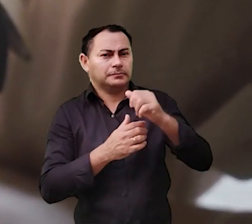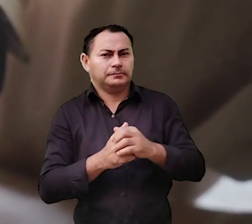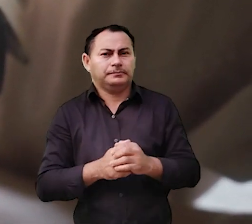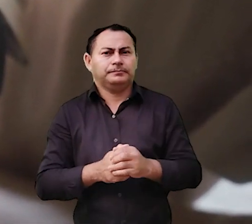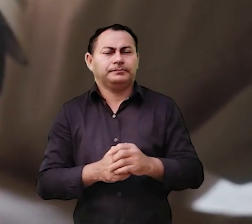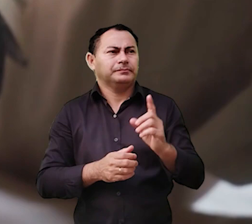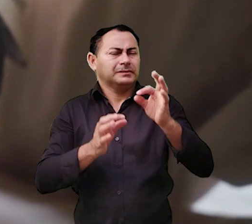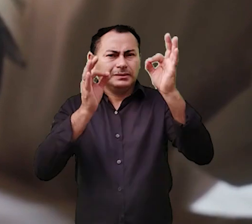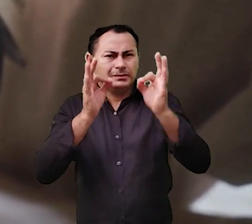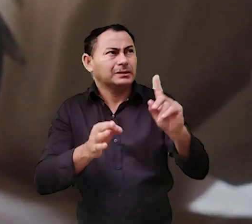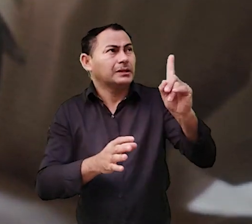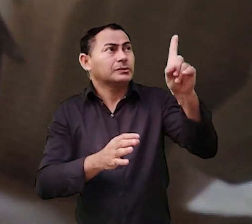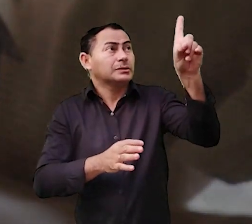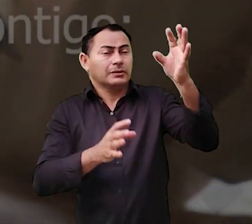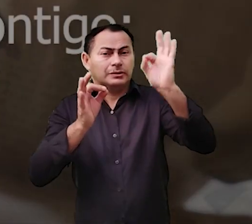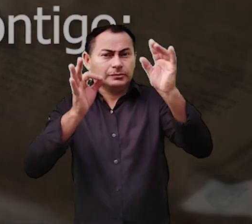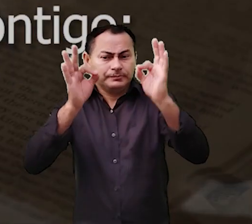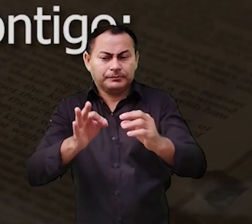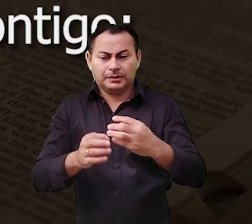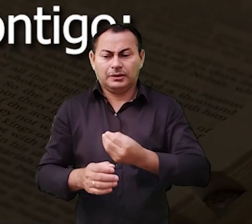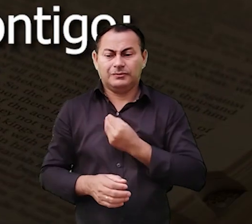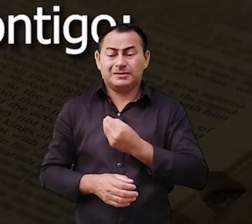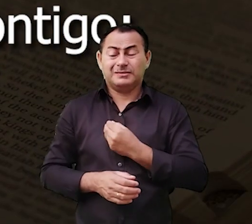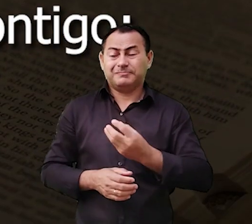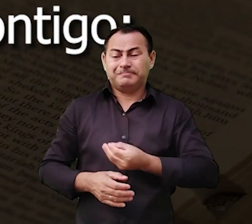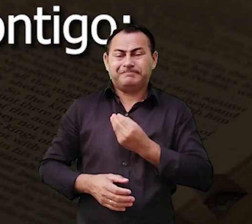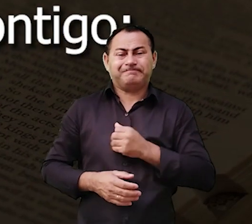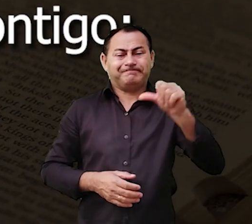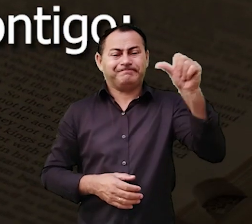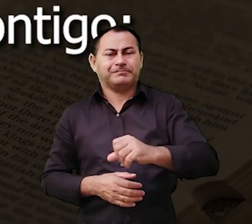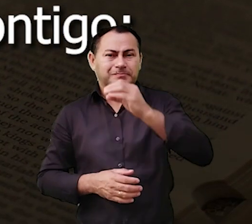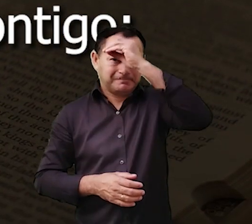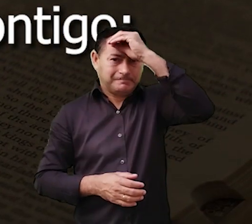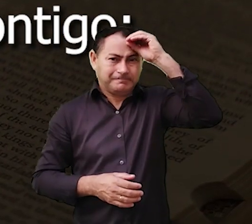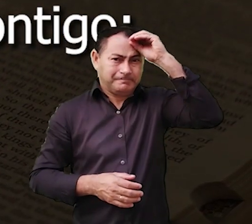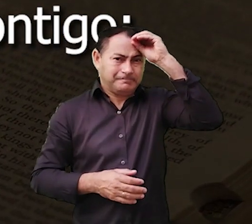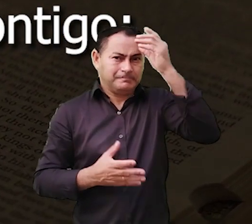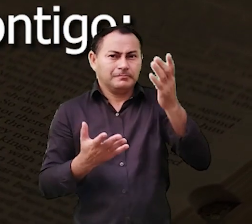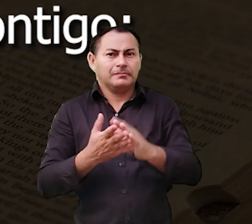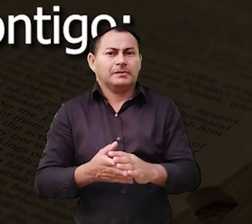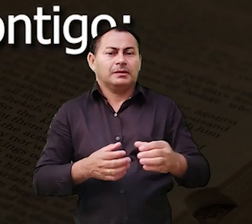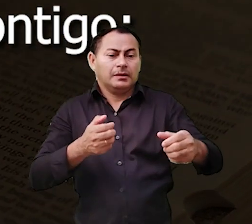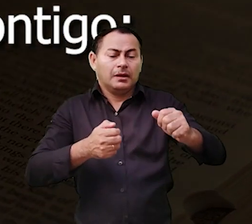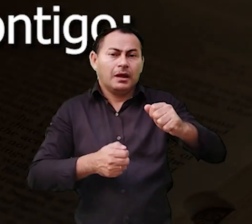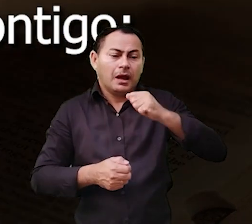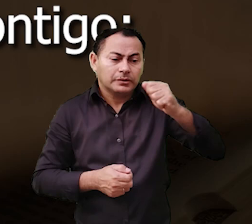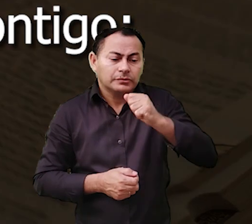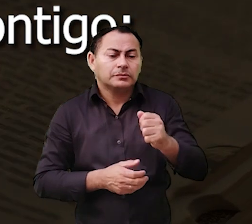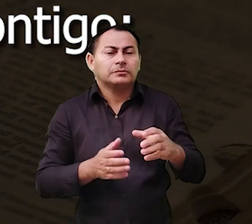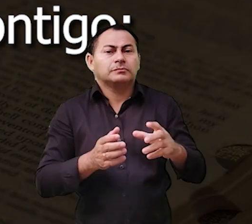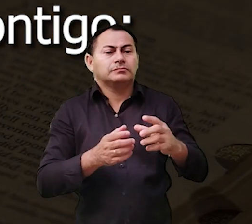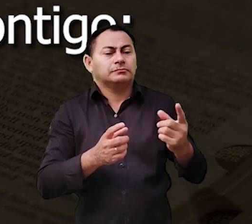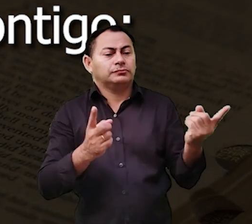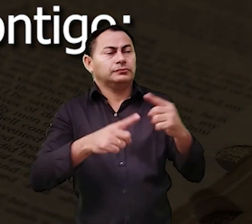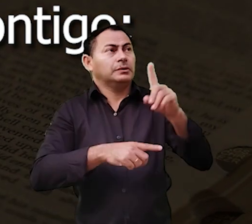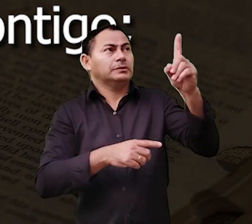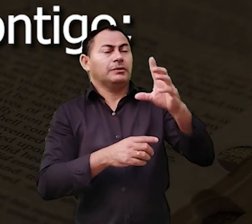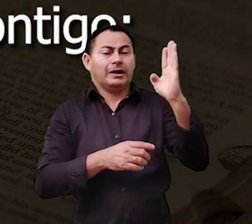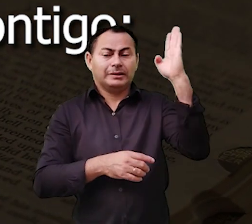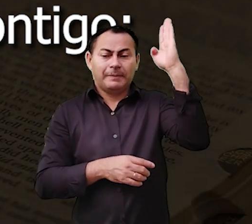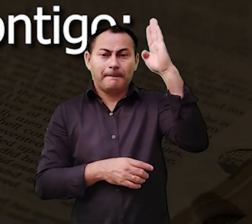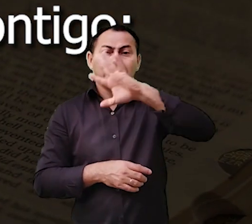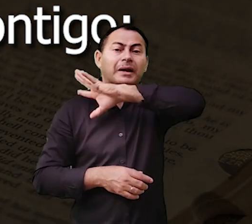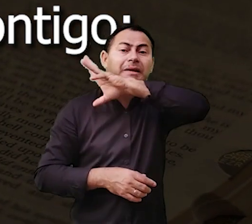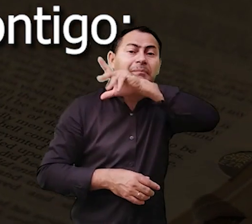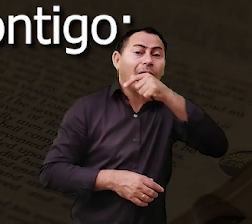de injusto, ele disse, agi como insensato e ignorante. Minha atitude para contigo era de um